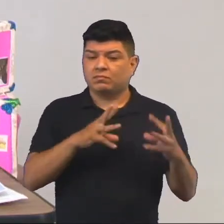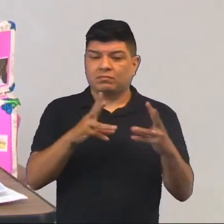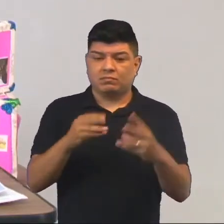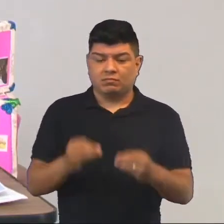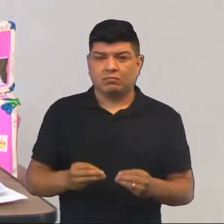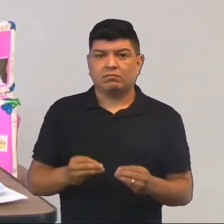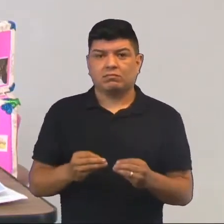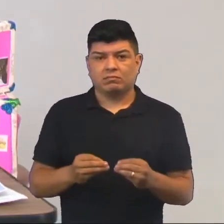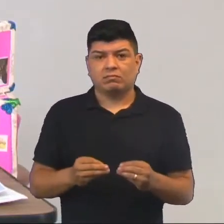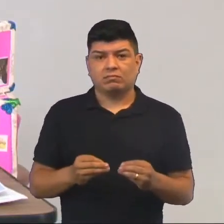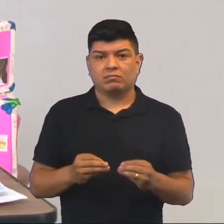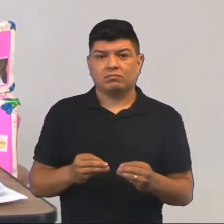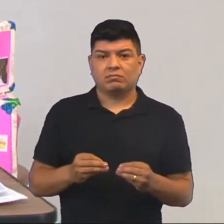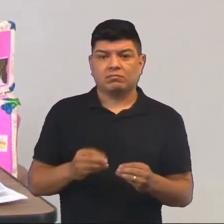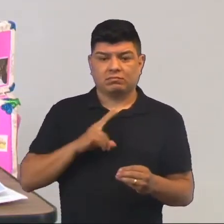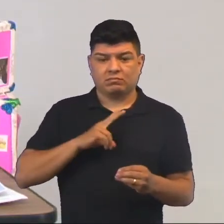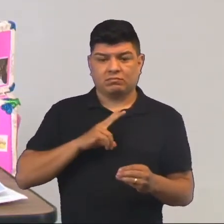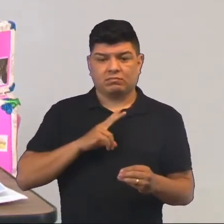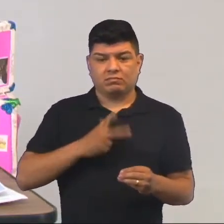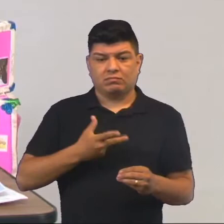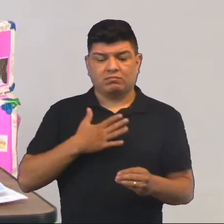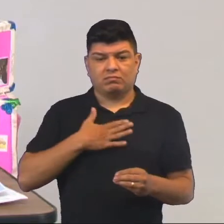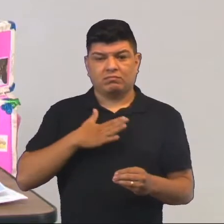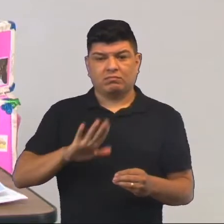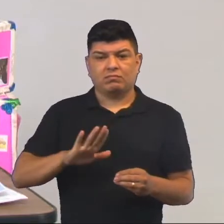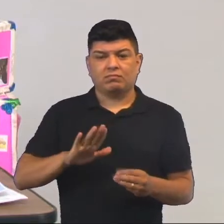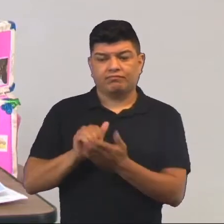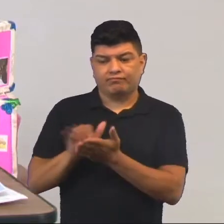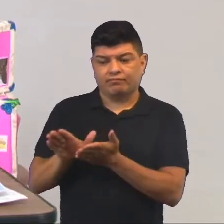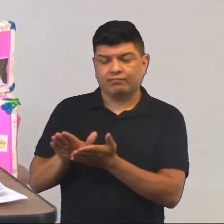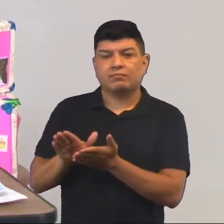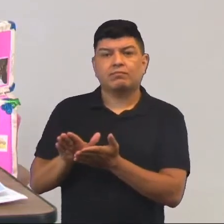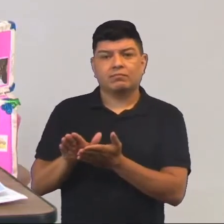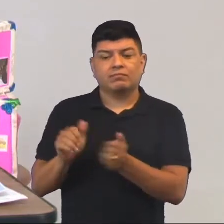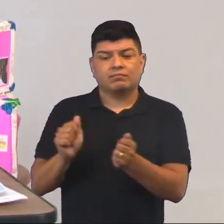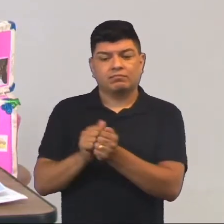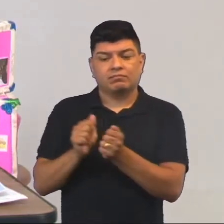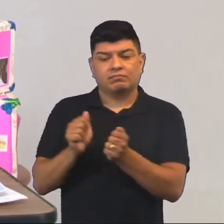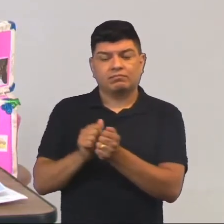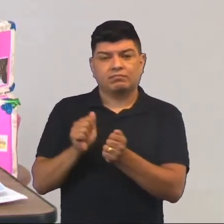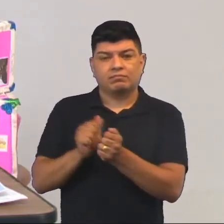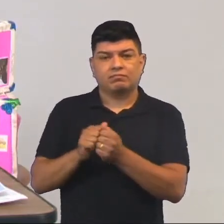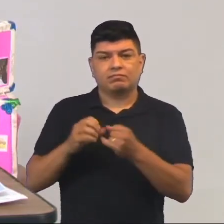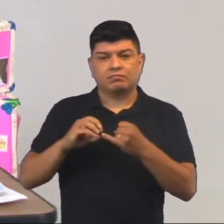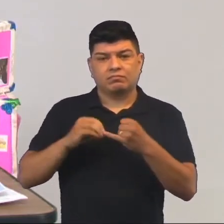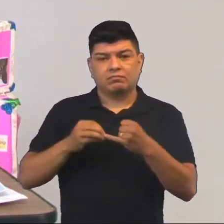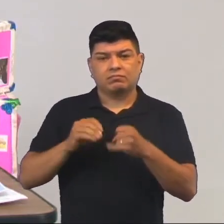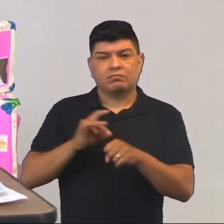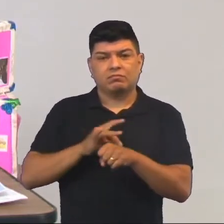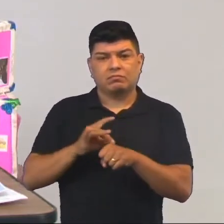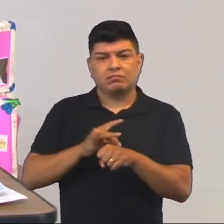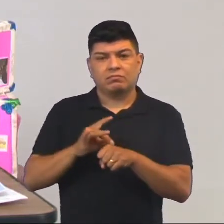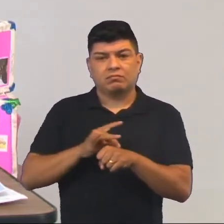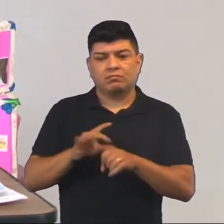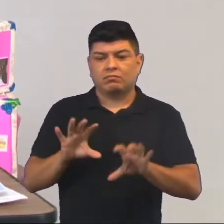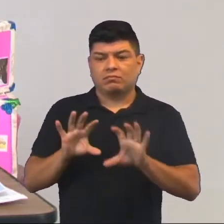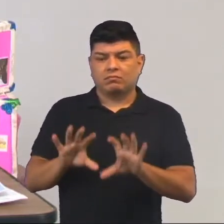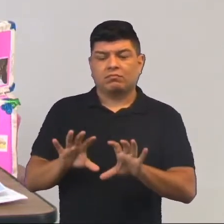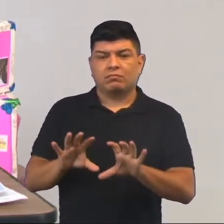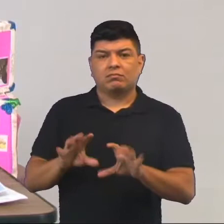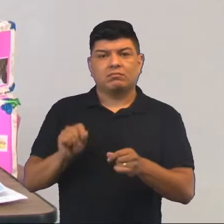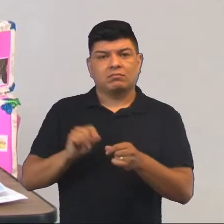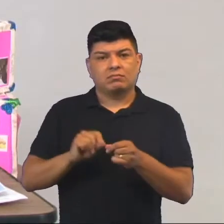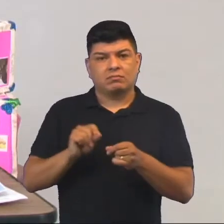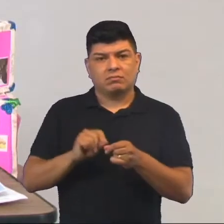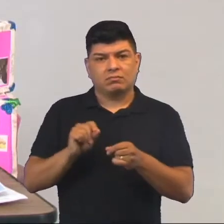essas partes que os portugueses não gostavam, estavam descartando e juntavam ao feijão. E então, era assim que